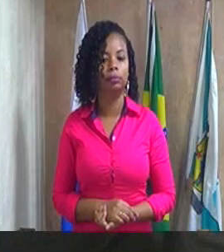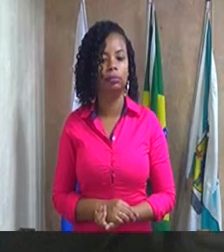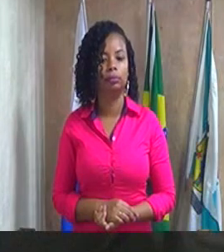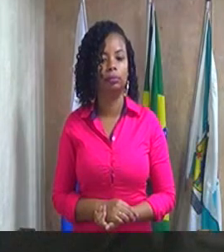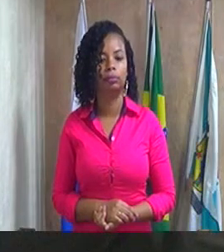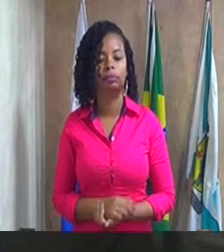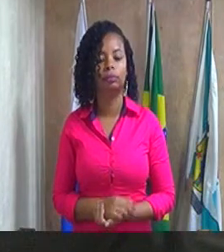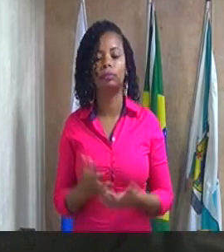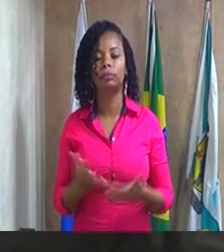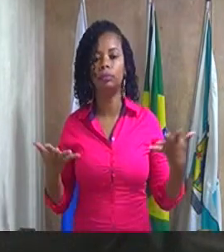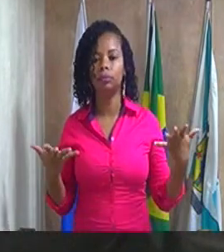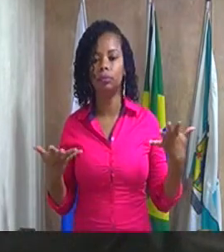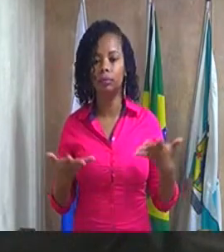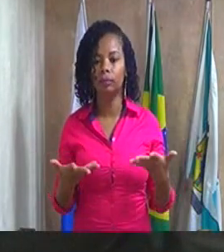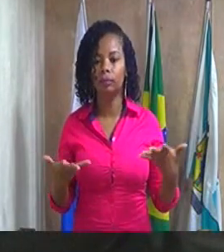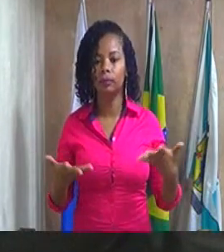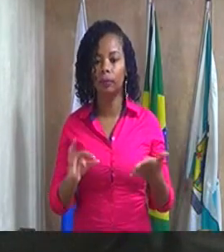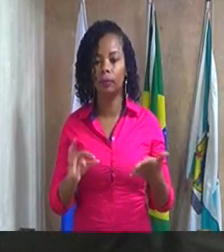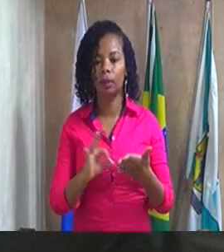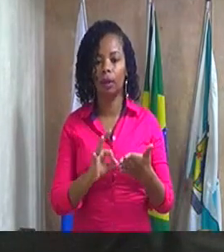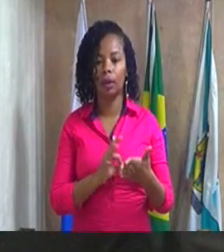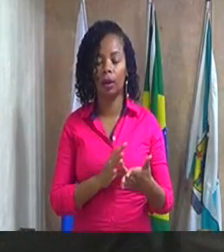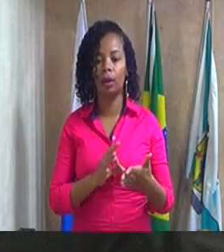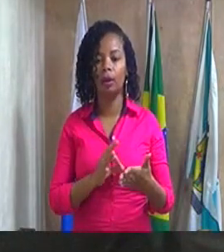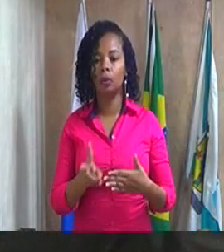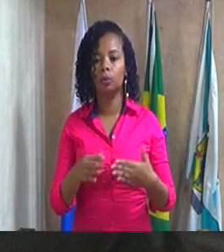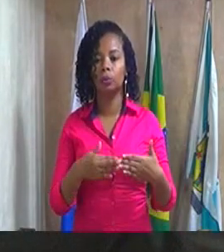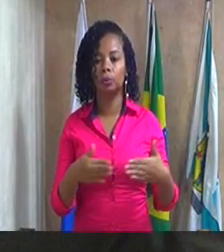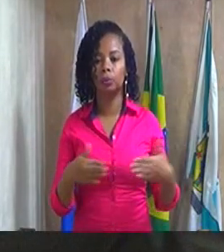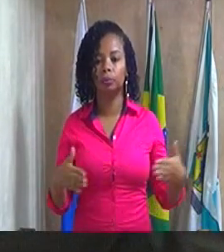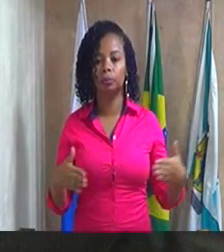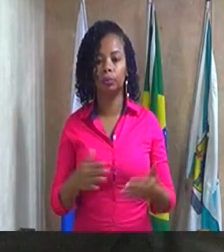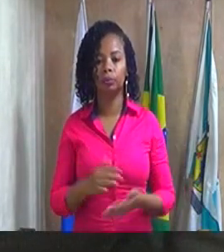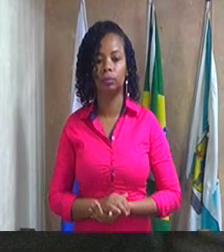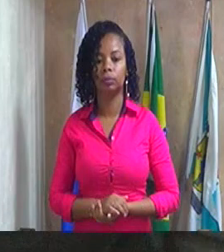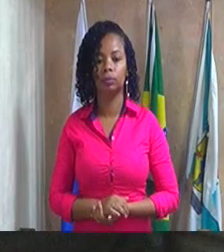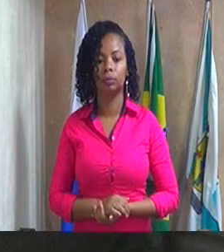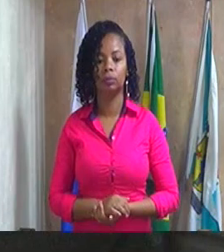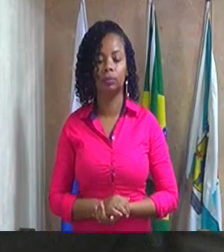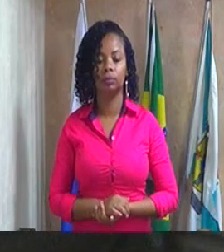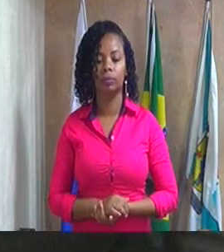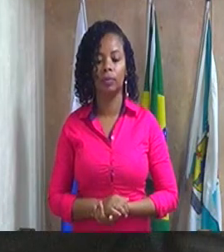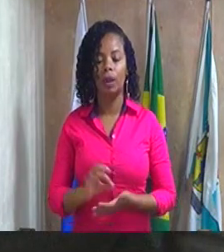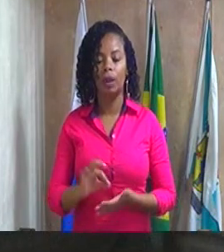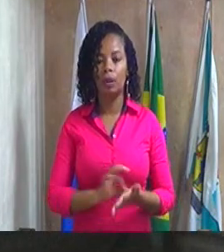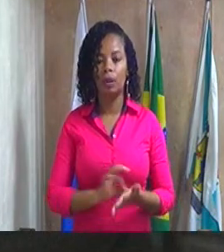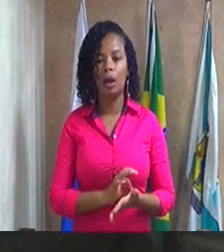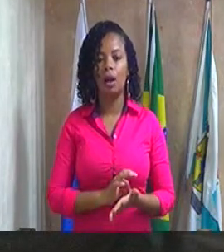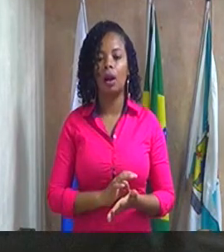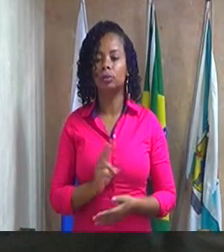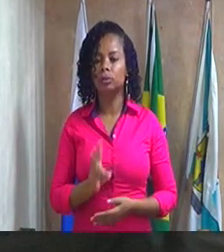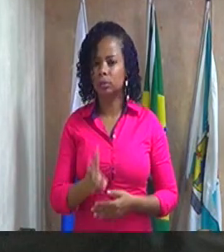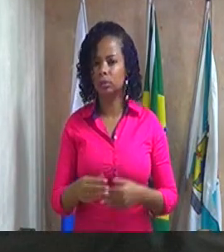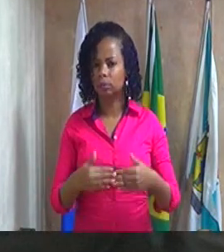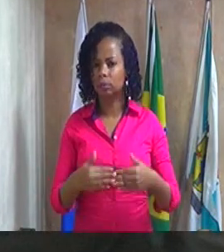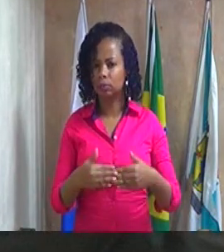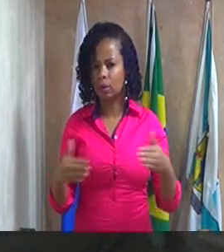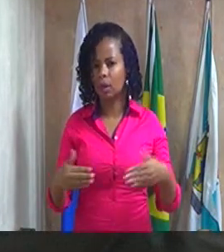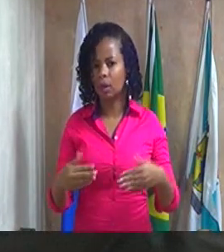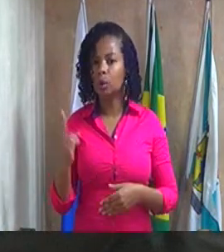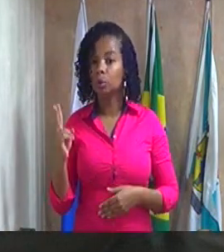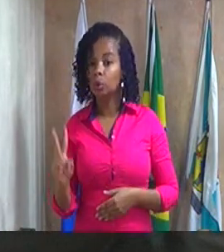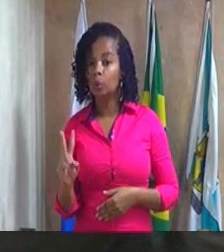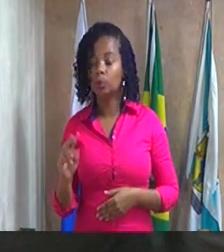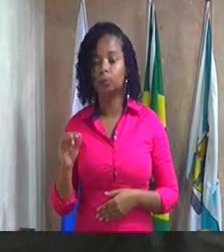Nesse momento, as inscrições vão continuar abertas. As inscrições vão ficar abertas por